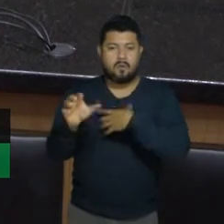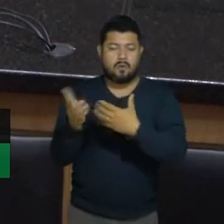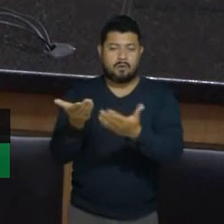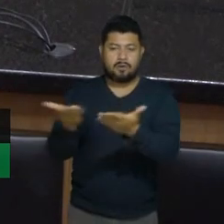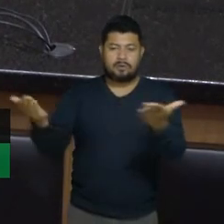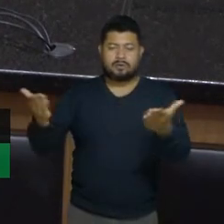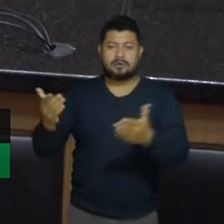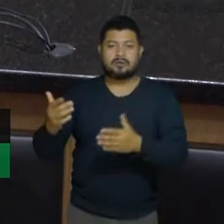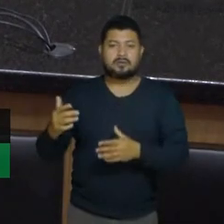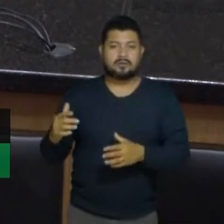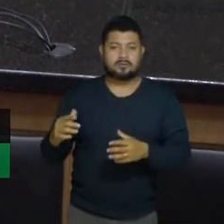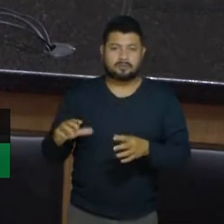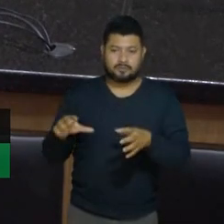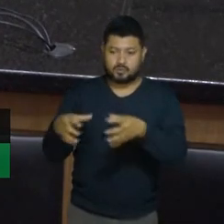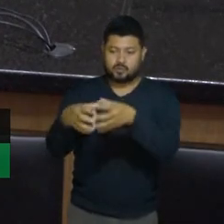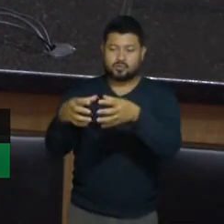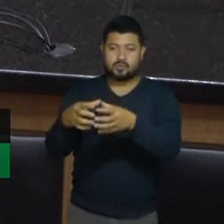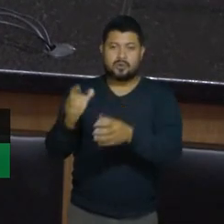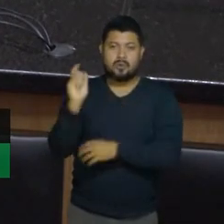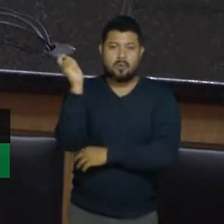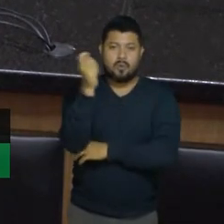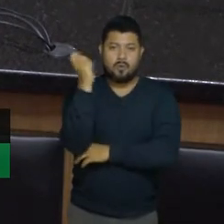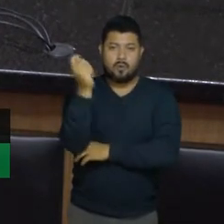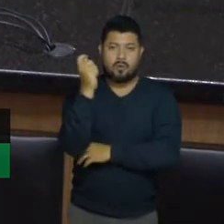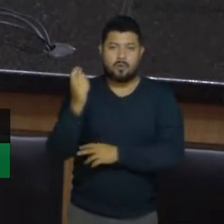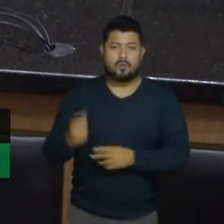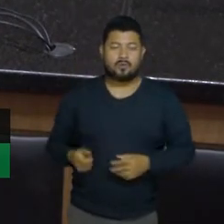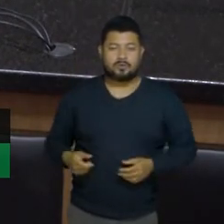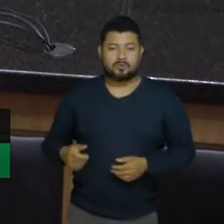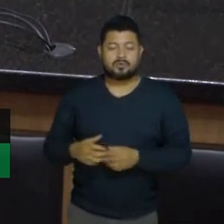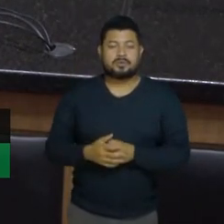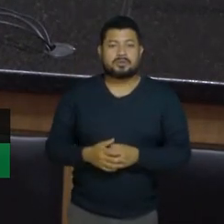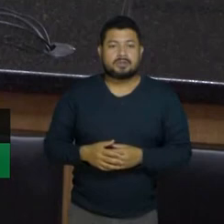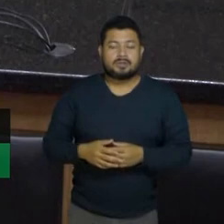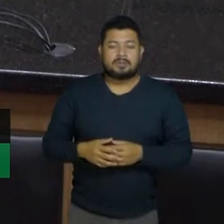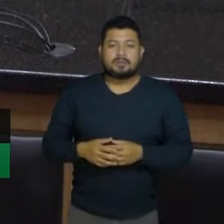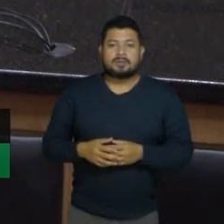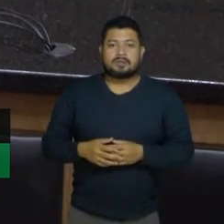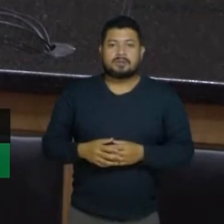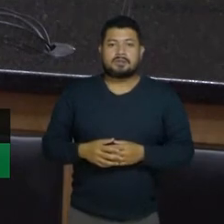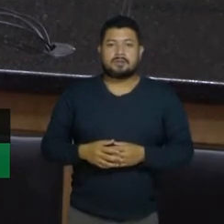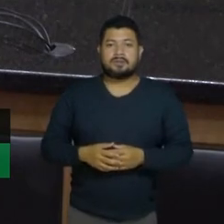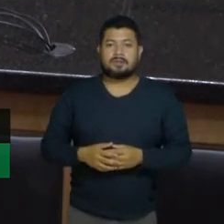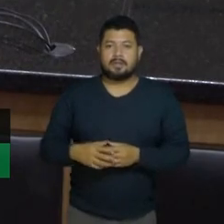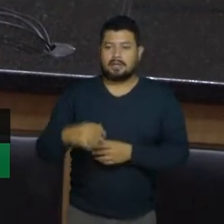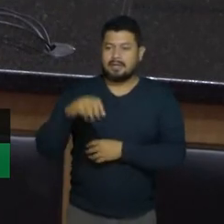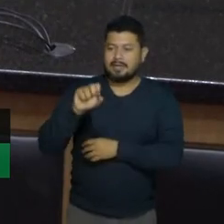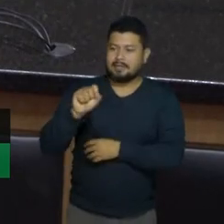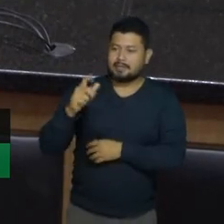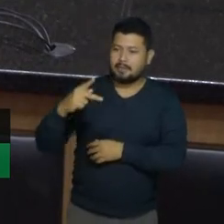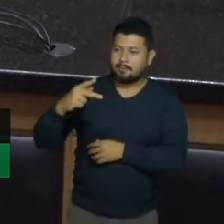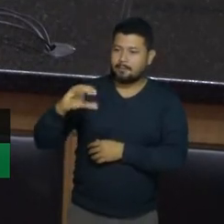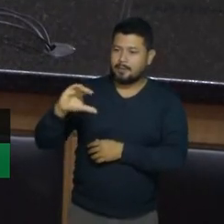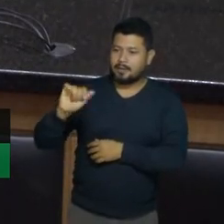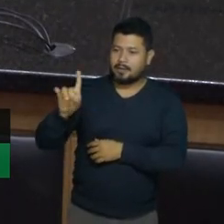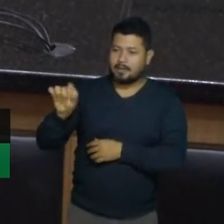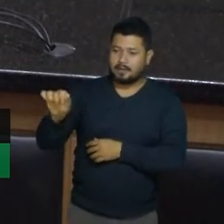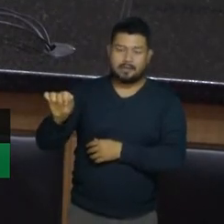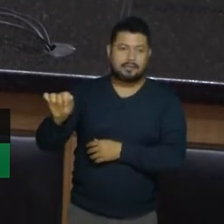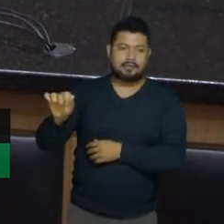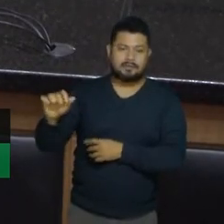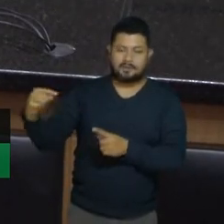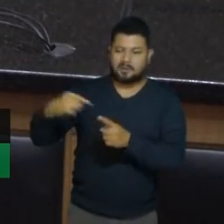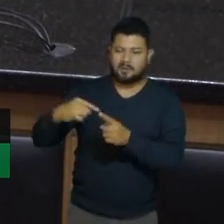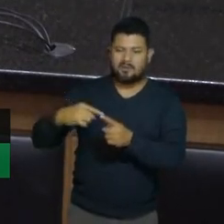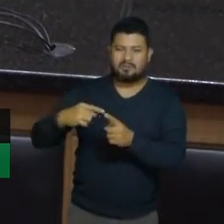gaúchos, cultivando ainda mais a sua tradição. Sapecada da canção, a sapecada